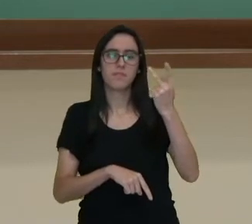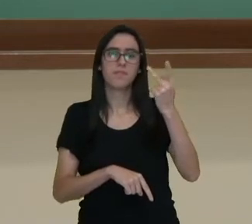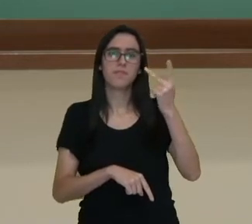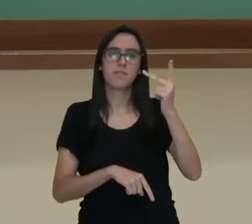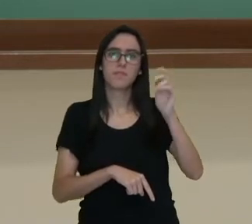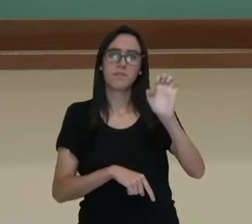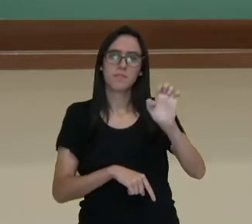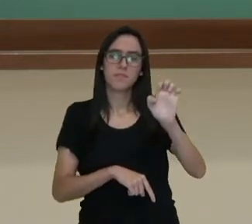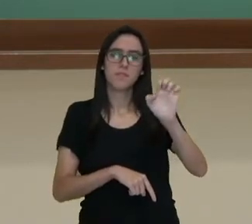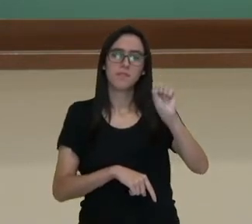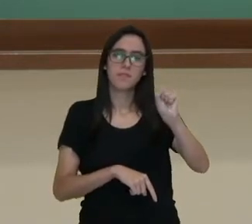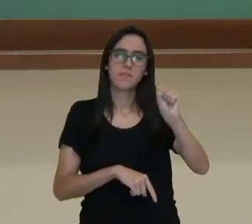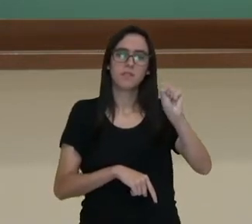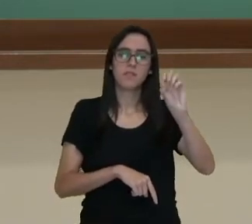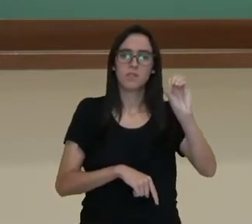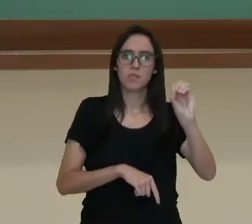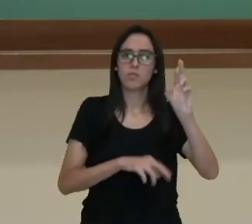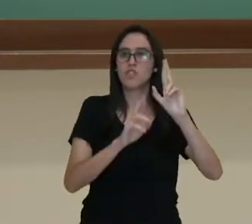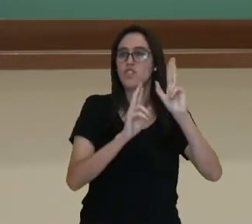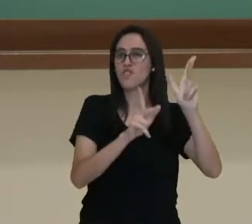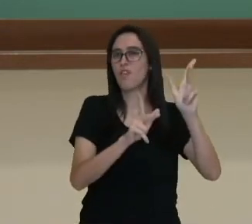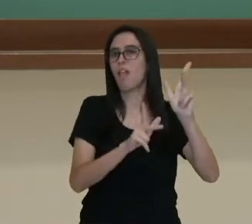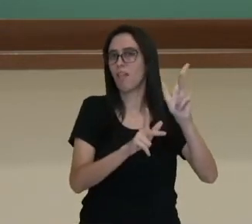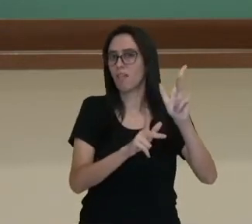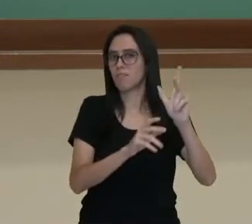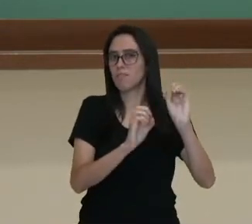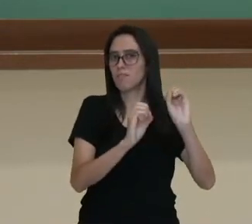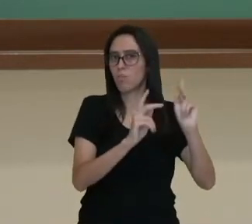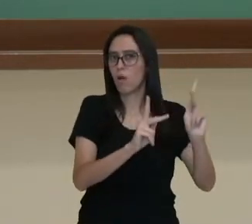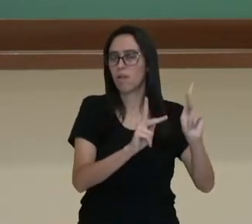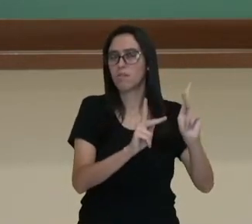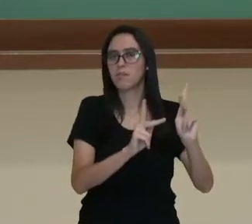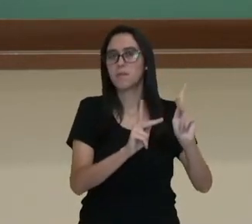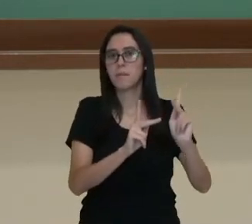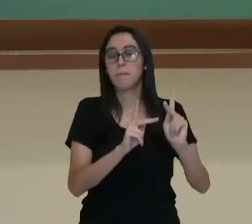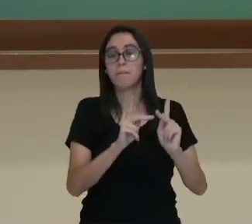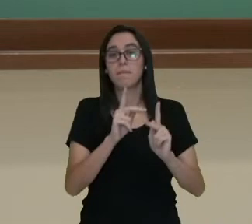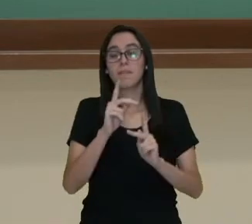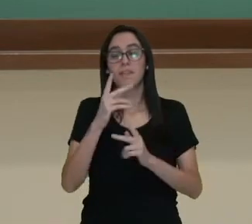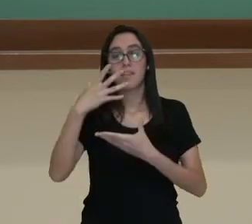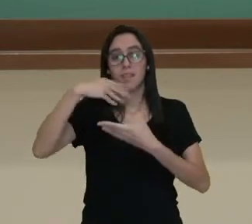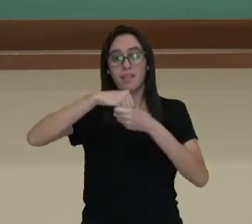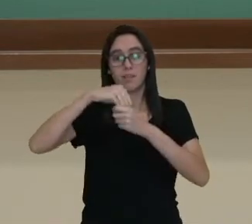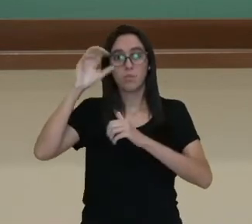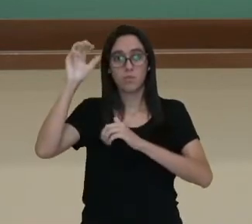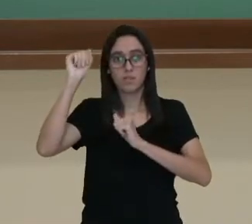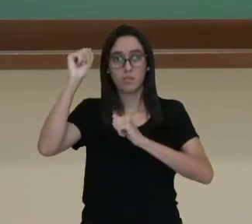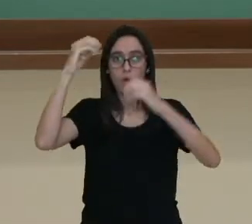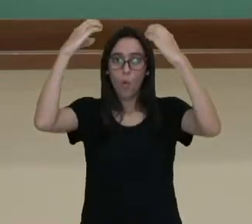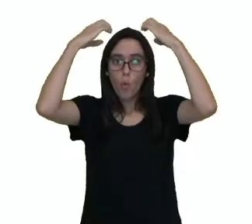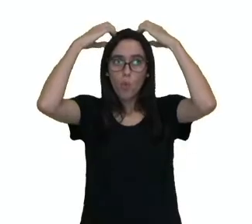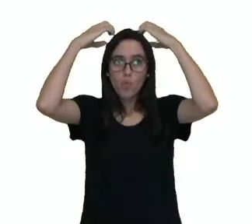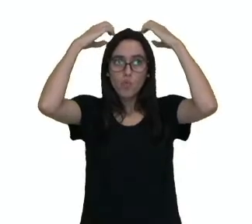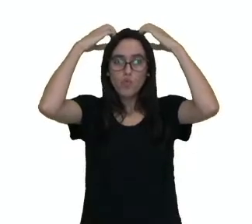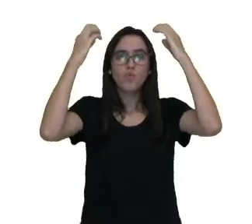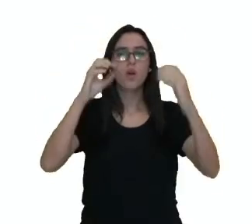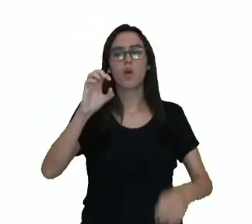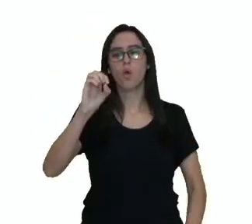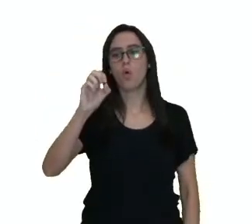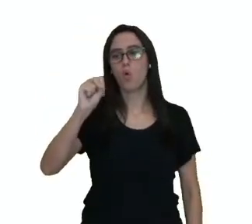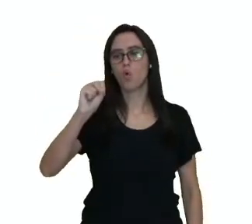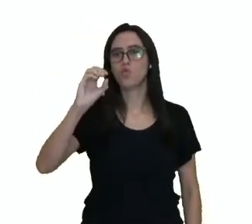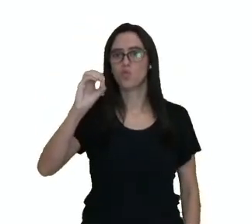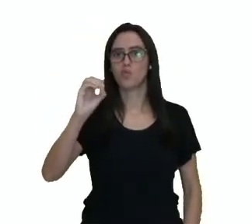la s e la o, o esso, tá? Osso, em língua espanhola, se refere aqui ao animal, que é o urso. Olha